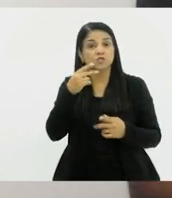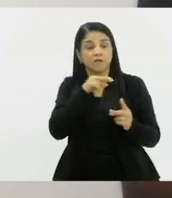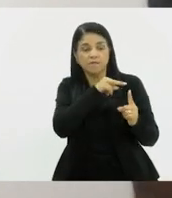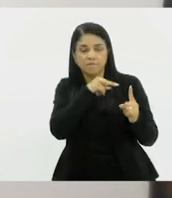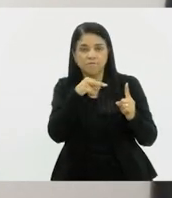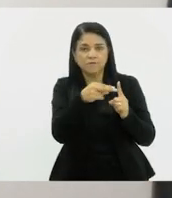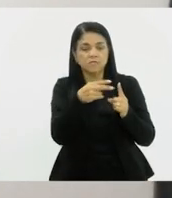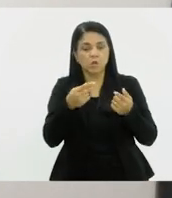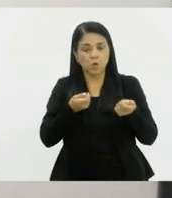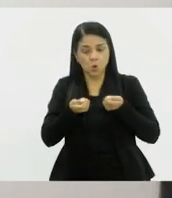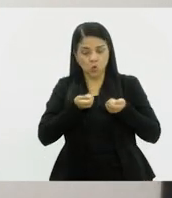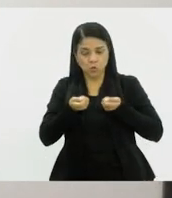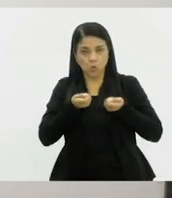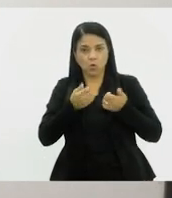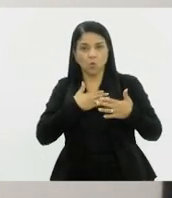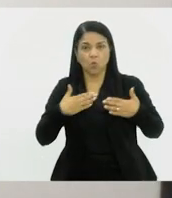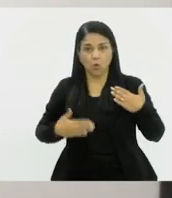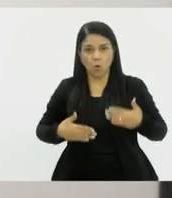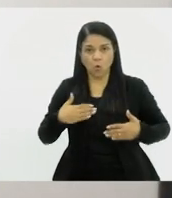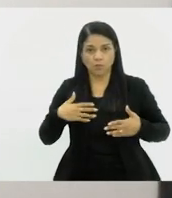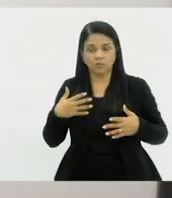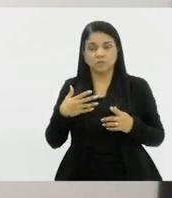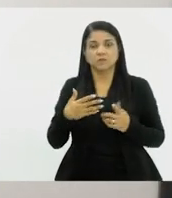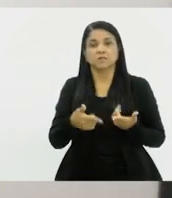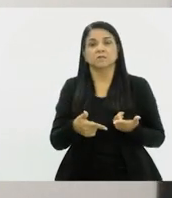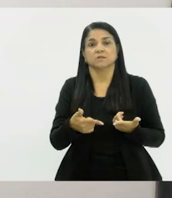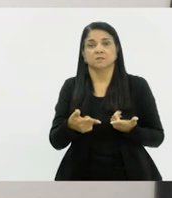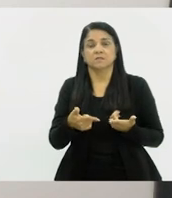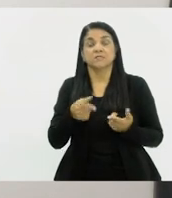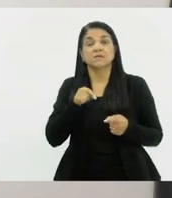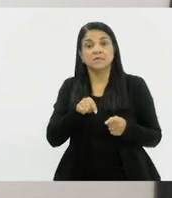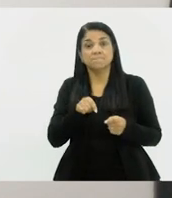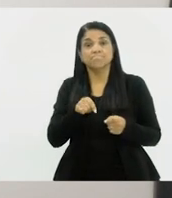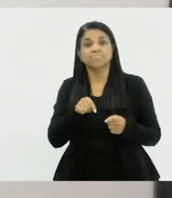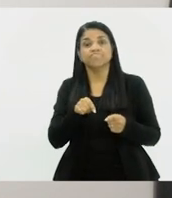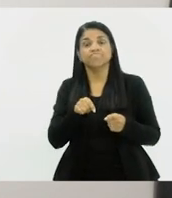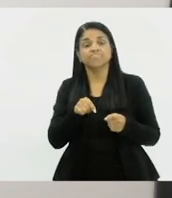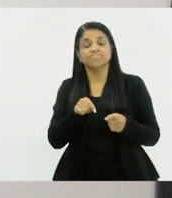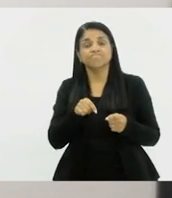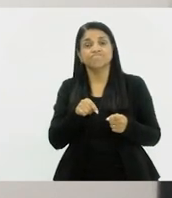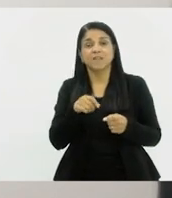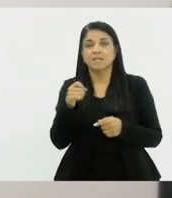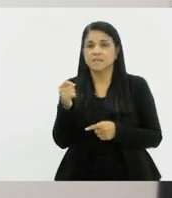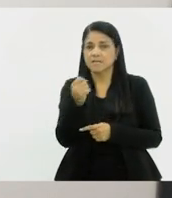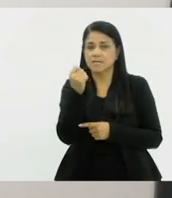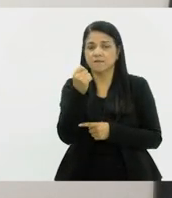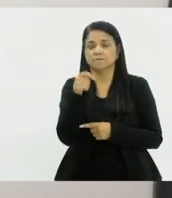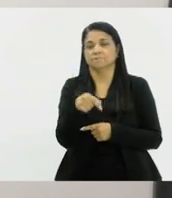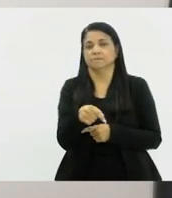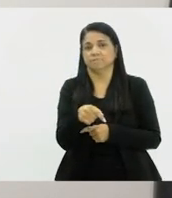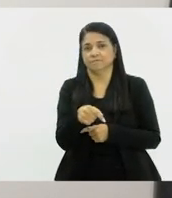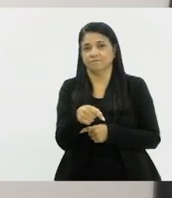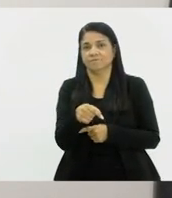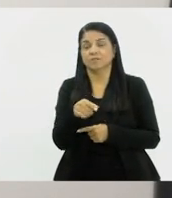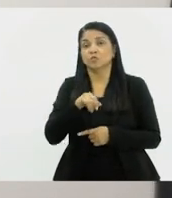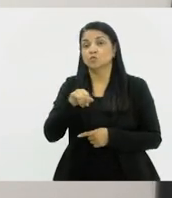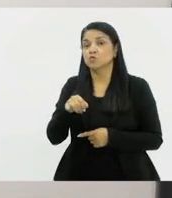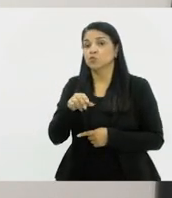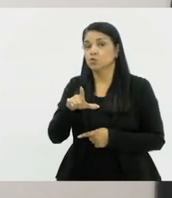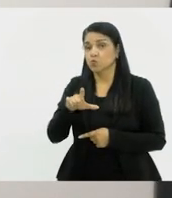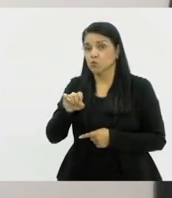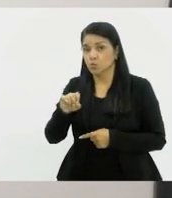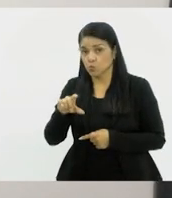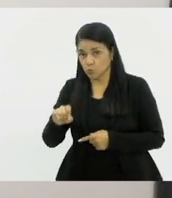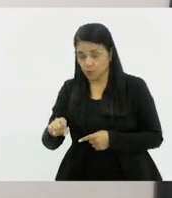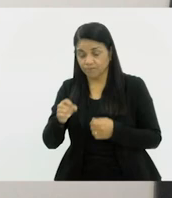controle sobre os nossos corpos sequestrar os nossos corpos e submetê-los a situações degradantes como muito bem o Júlio eh e a lilan